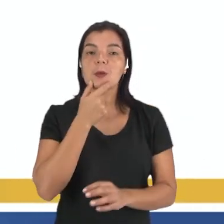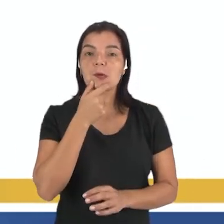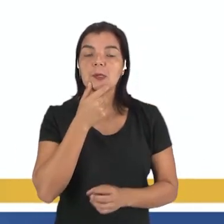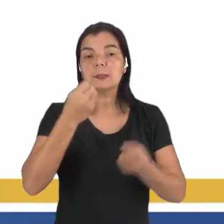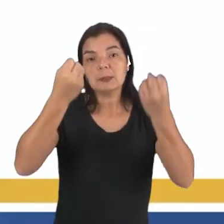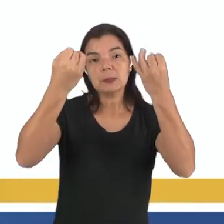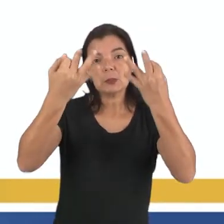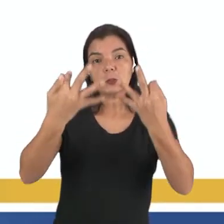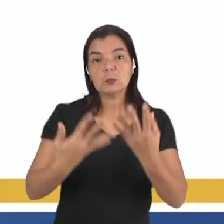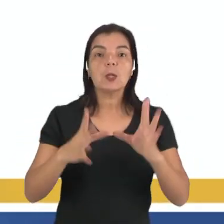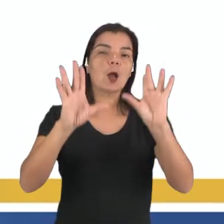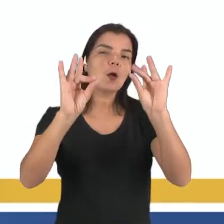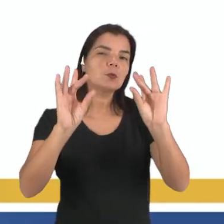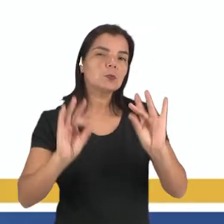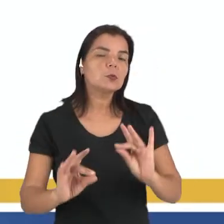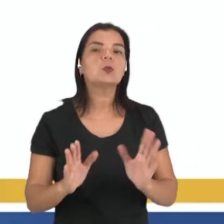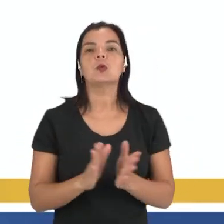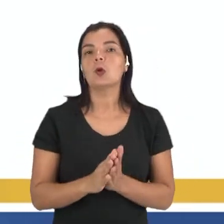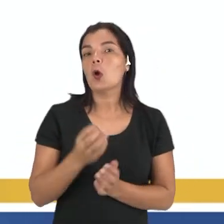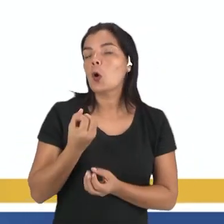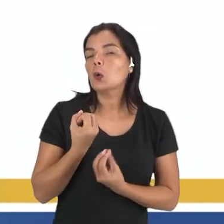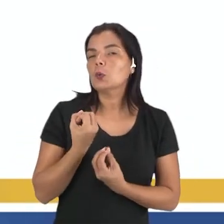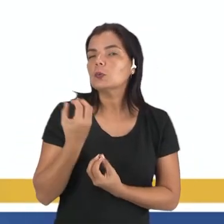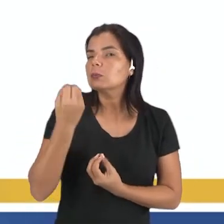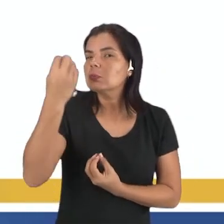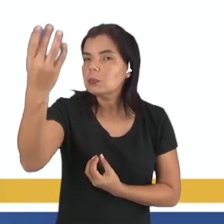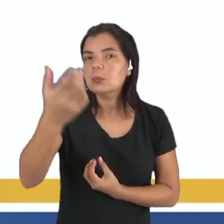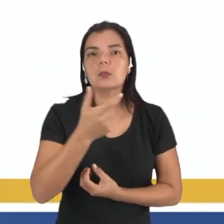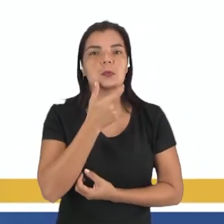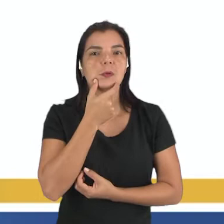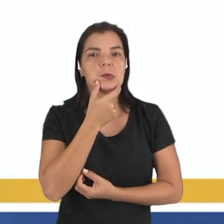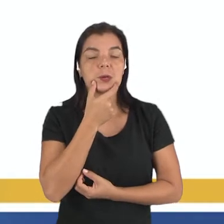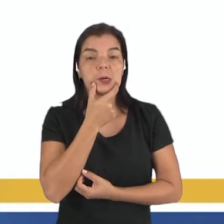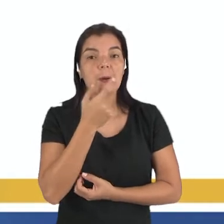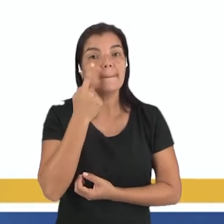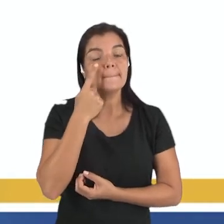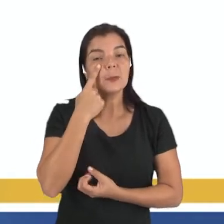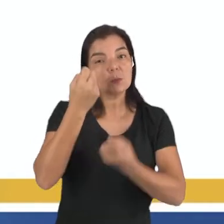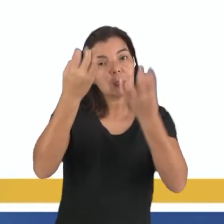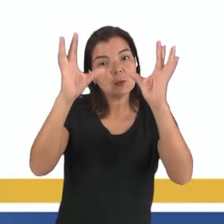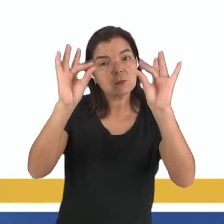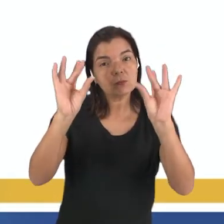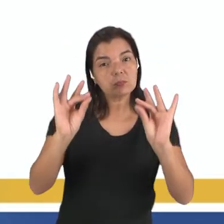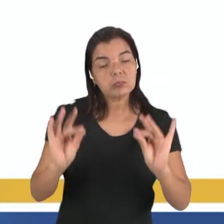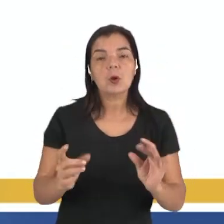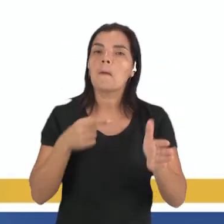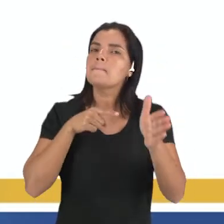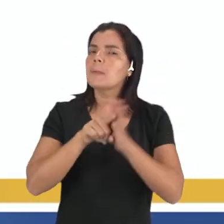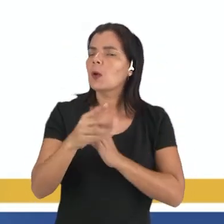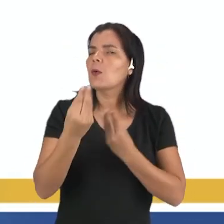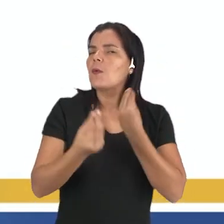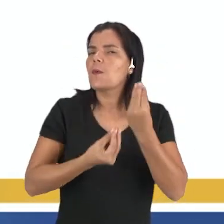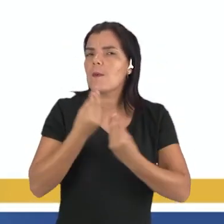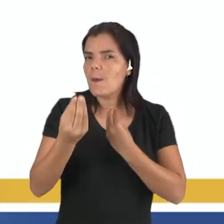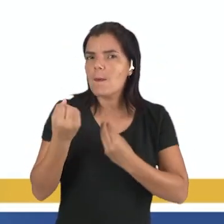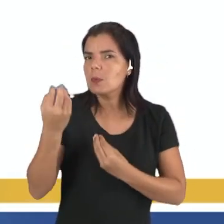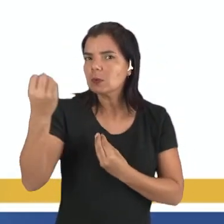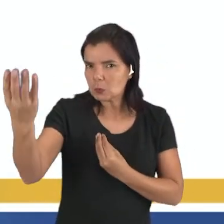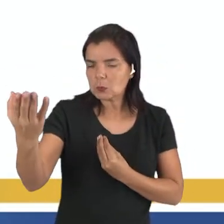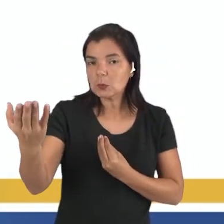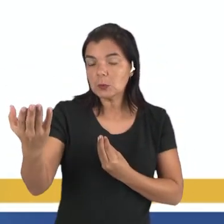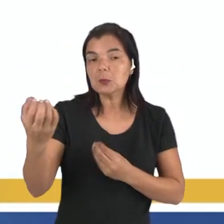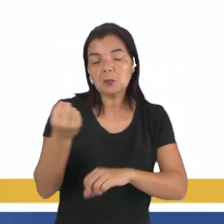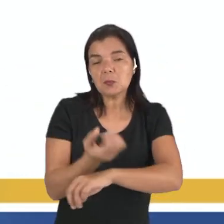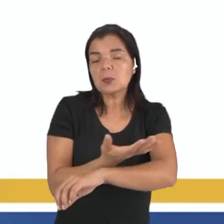like? Como foi sua viagem para a Austrália? Então, estou pedindo para você descrever. Eu pergunto como foi, você pode me descrever um